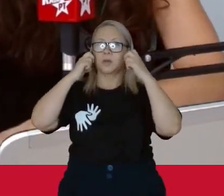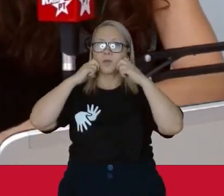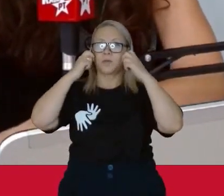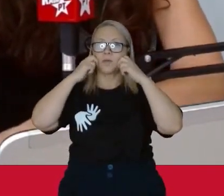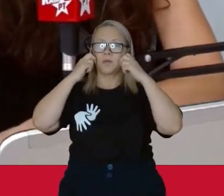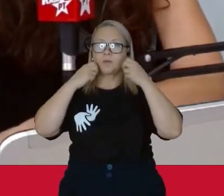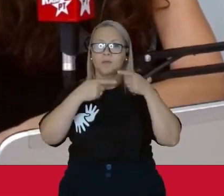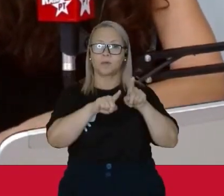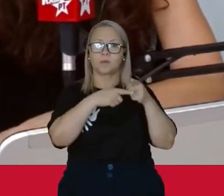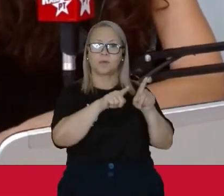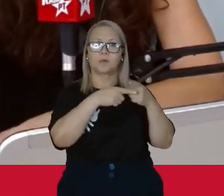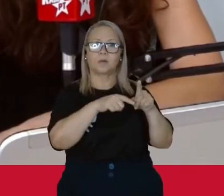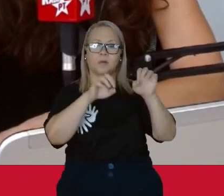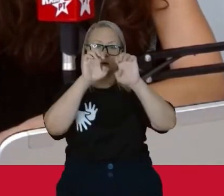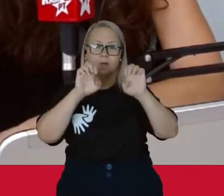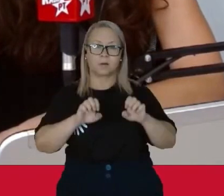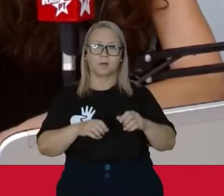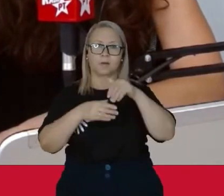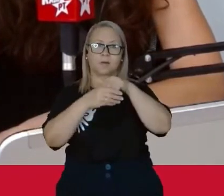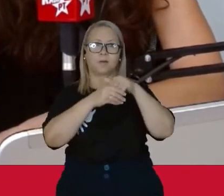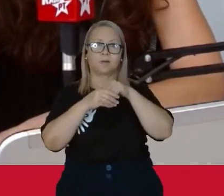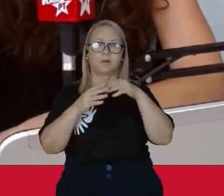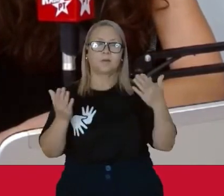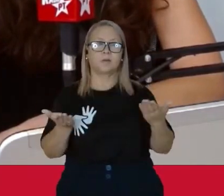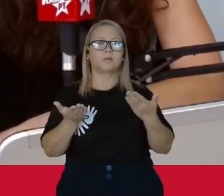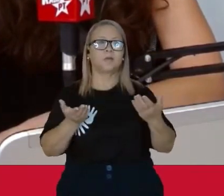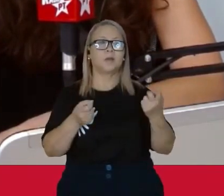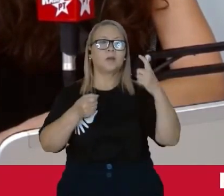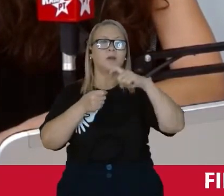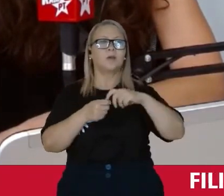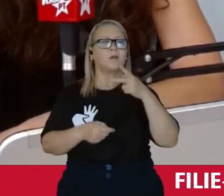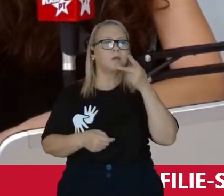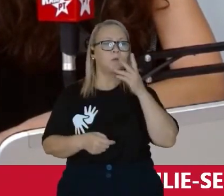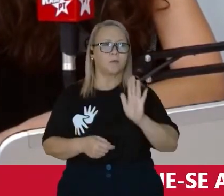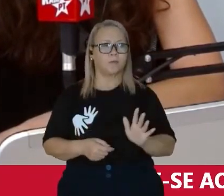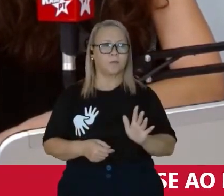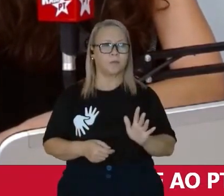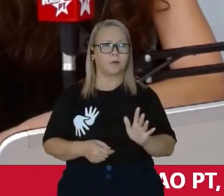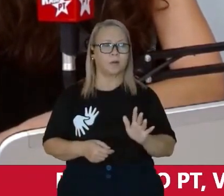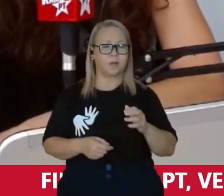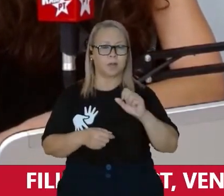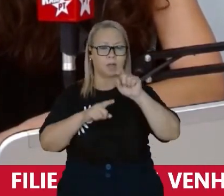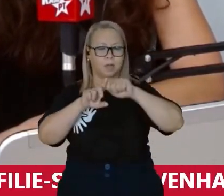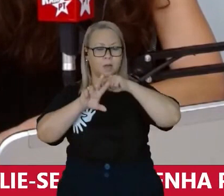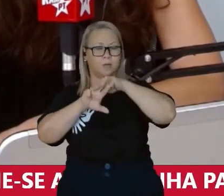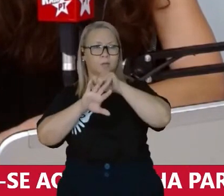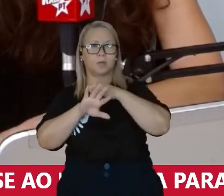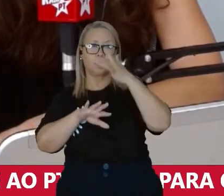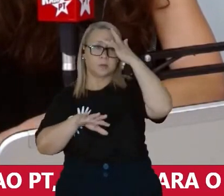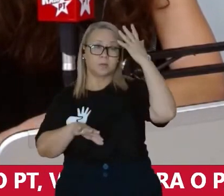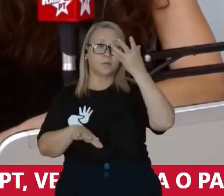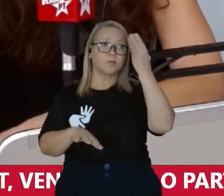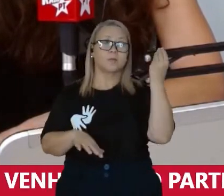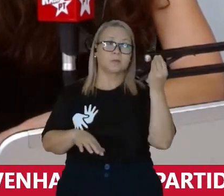esse ataque ao sistema eleitoral que aconteceu recentemente, que, voltando ao que eu te falei agora há pouco, daqui a alguns meses o pessoal pode acabar esquecendo